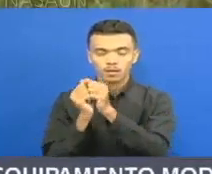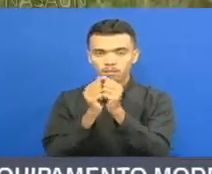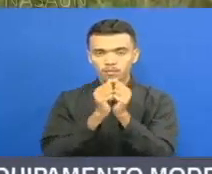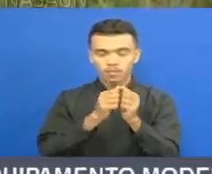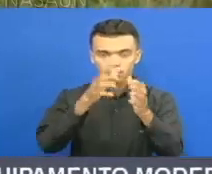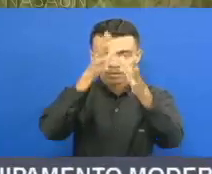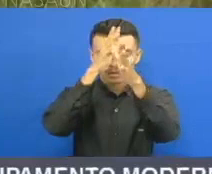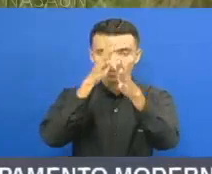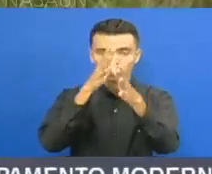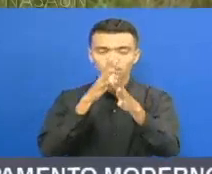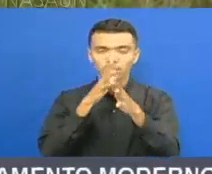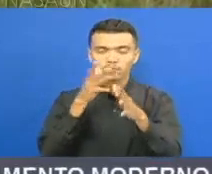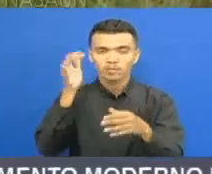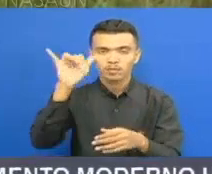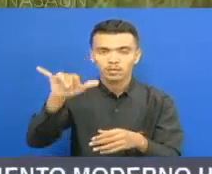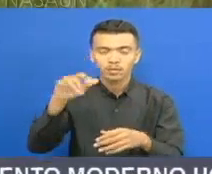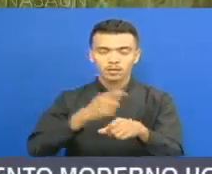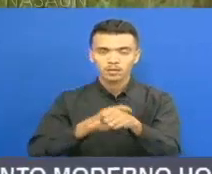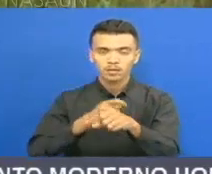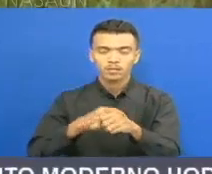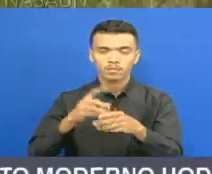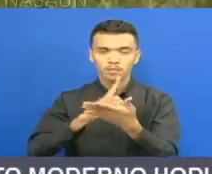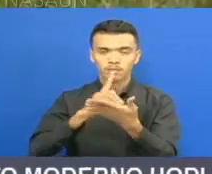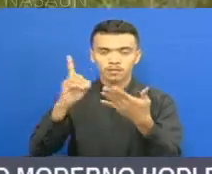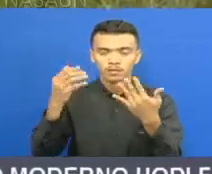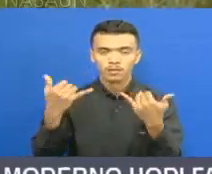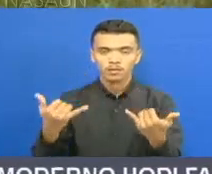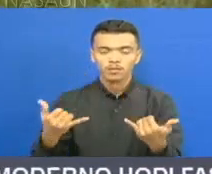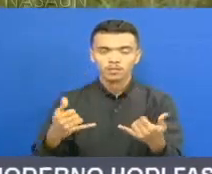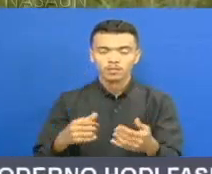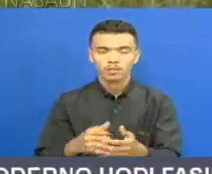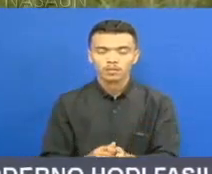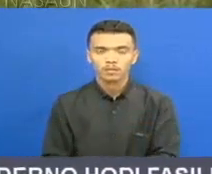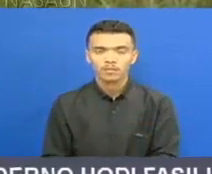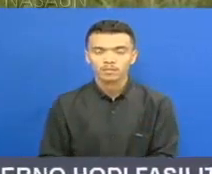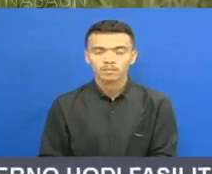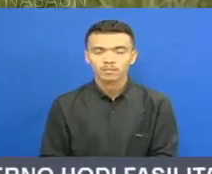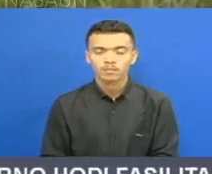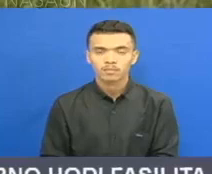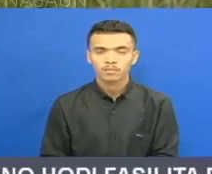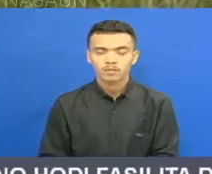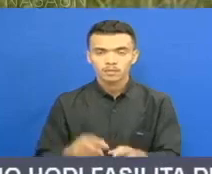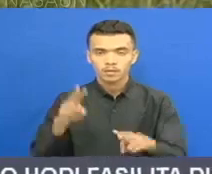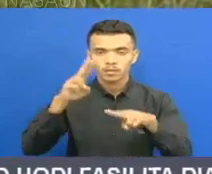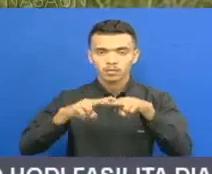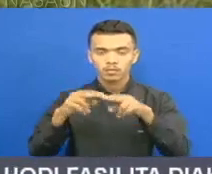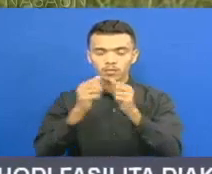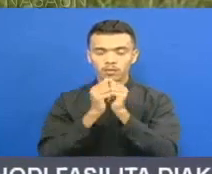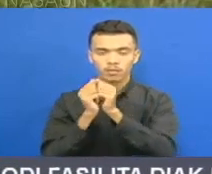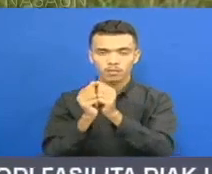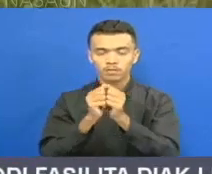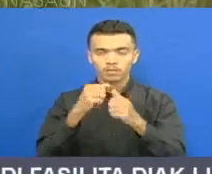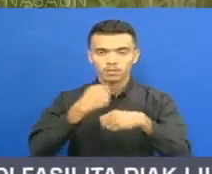¿no? No hay tiempo para aquí semana y tener en el Aron. Si no fue con Sierra, el día en Sierra Jota, se turja mucho para el ritual